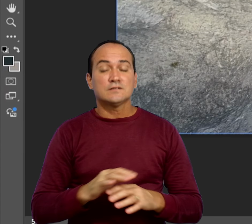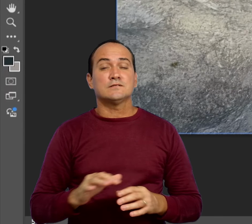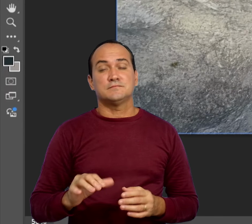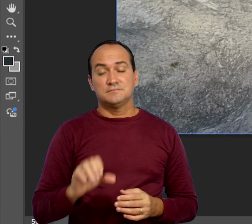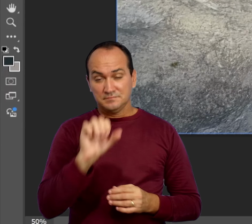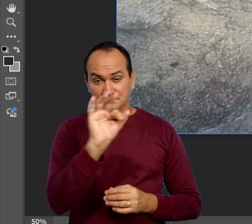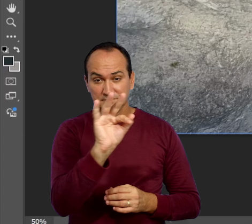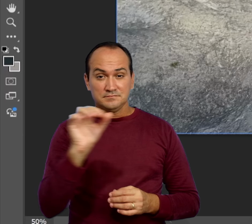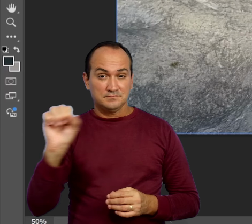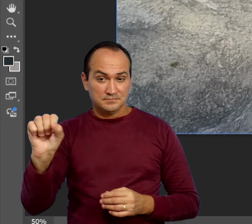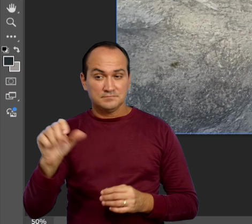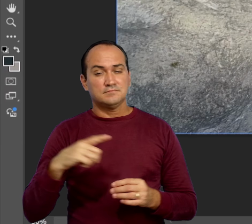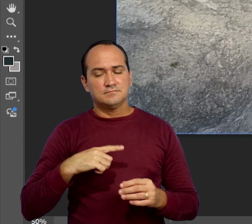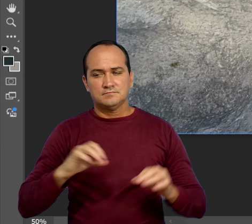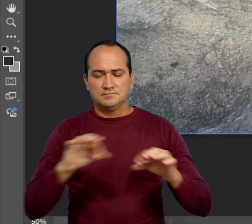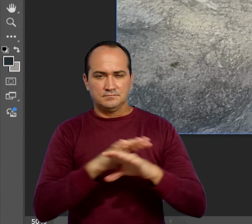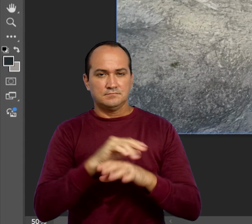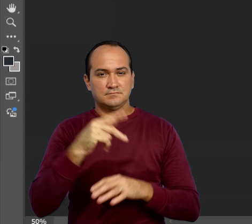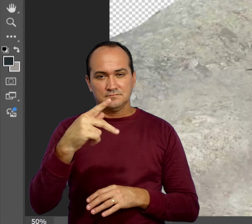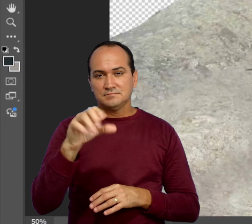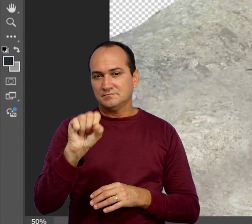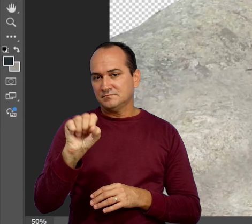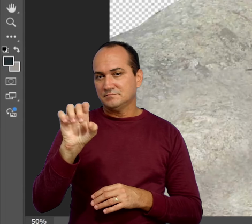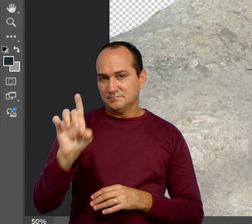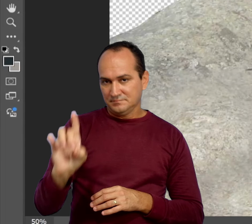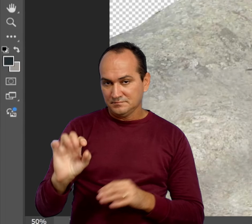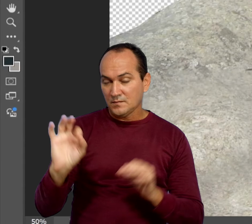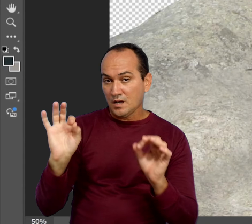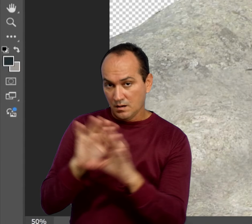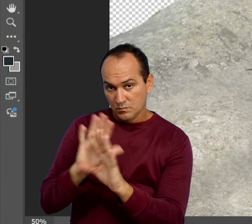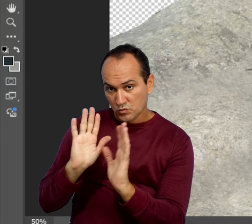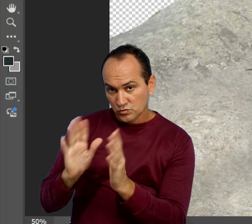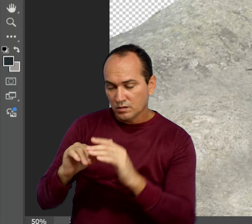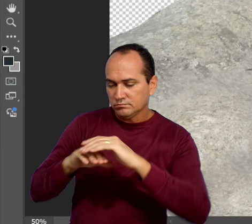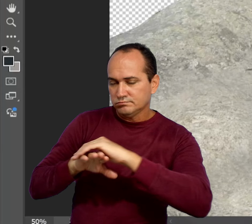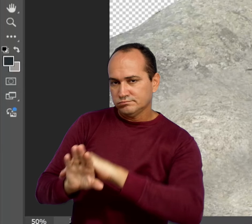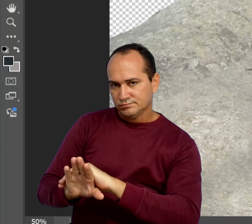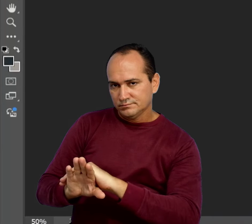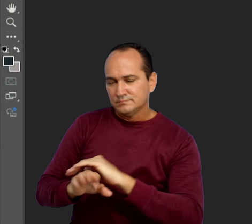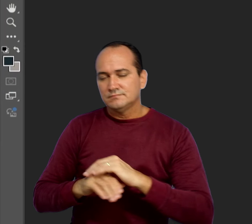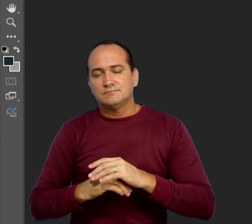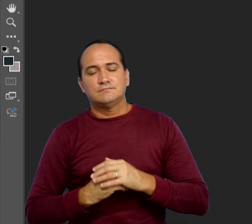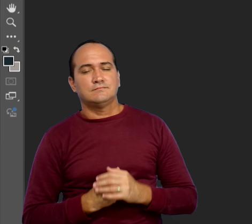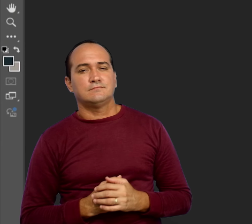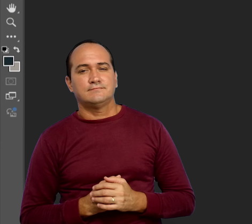terminei aqui a parte do Photoshop, certo? Vou deixar aqui tudo isso.